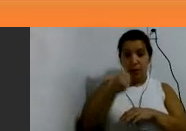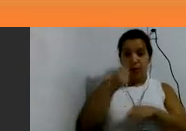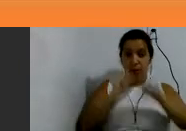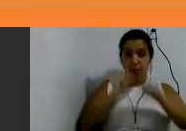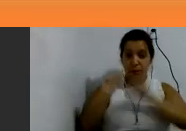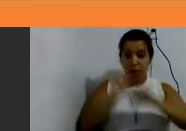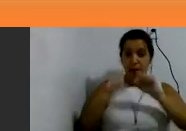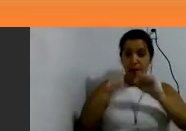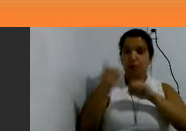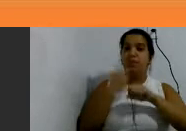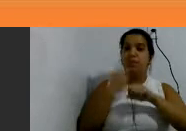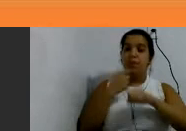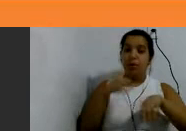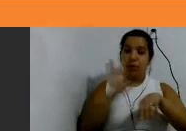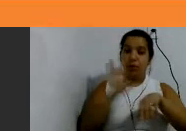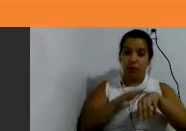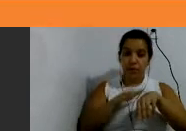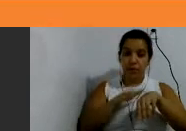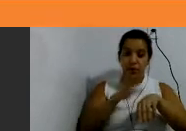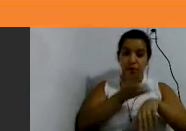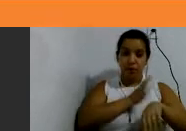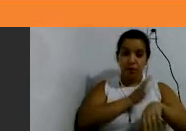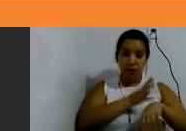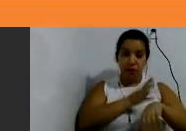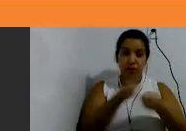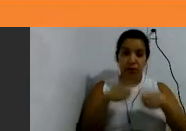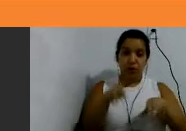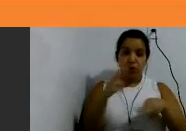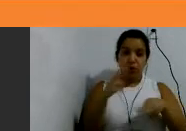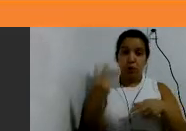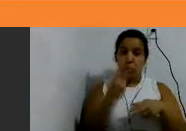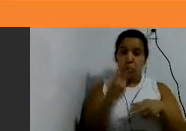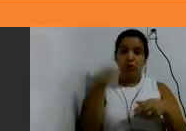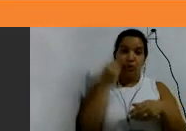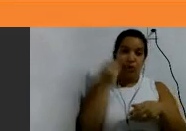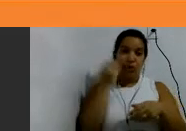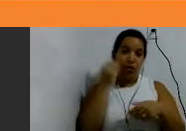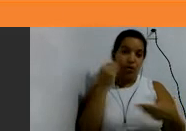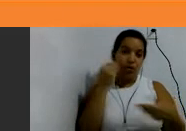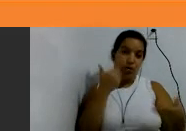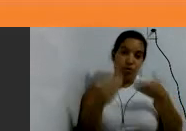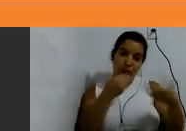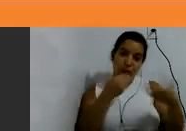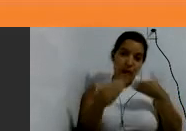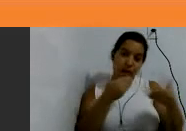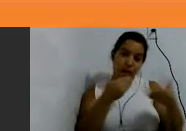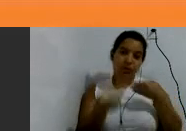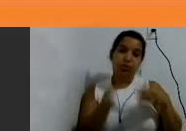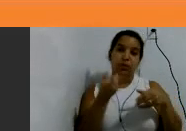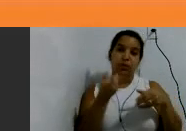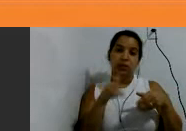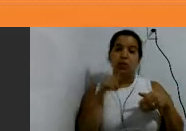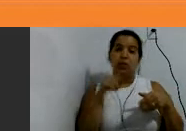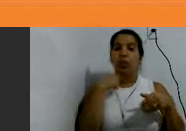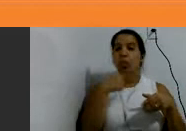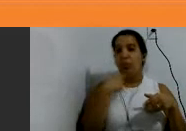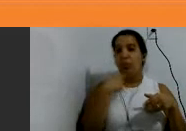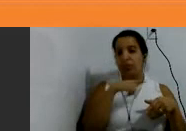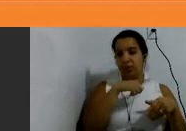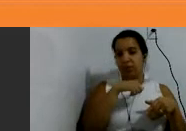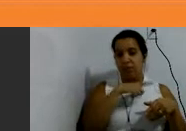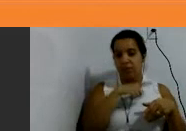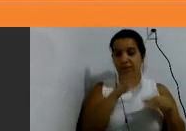diagnóstico sorológico da doença de Chagas necessita de 2 testes diferentes em paralelos, Então, se a gente tem resultado